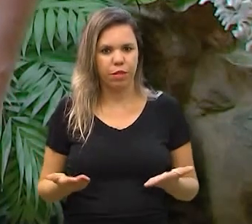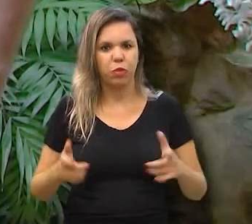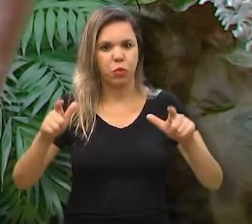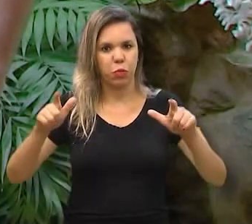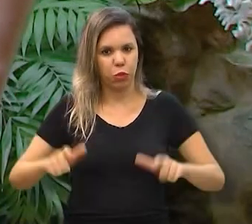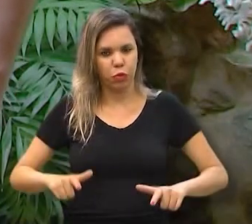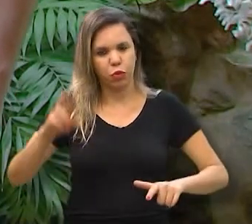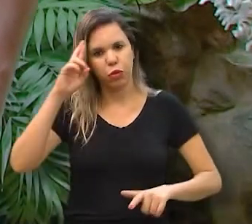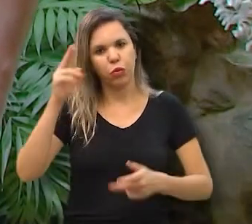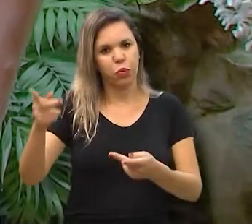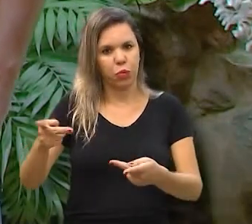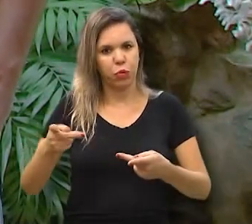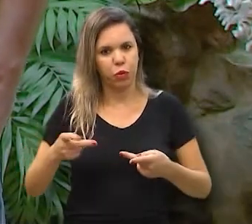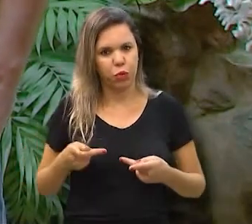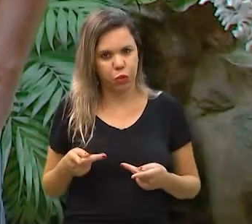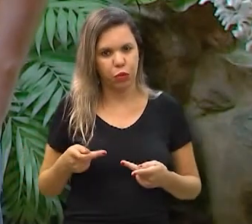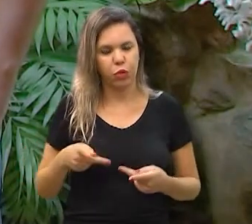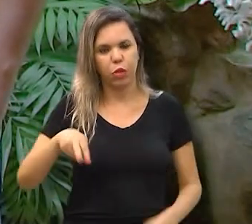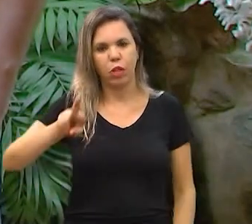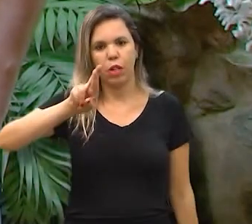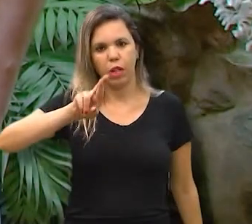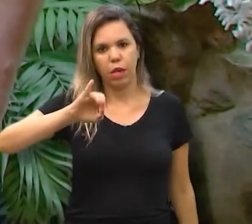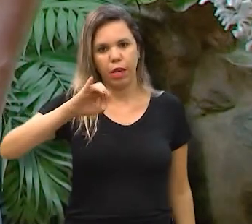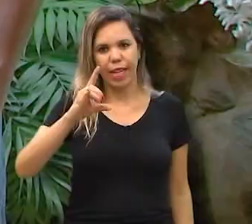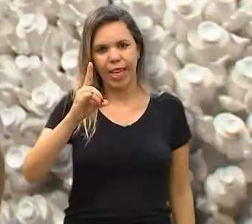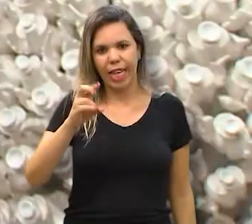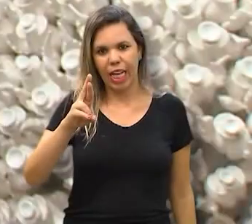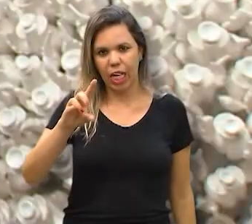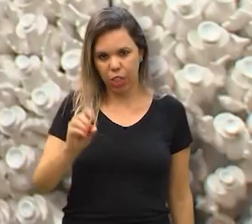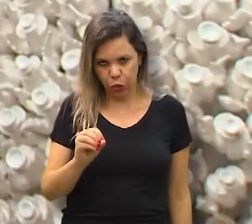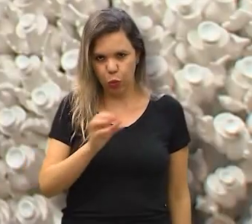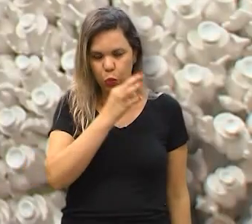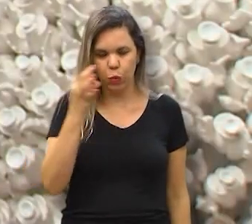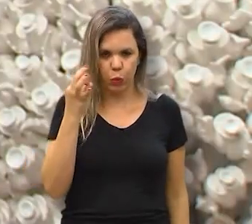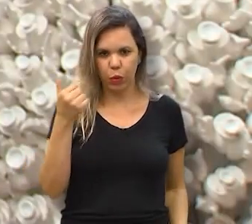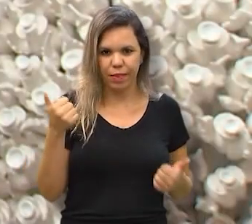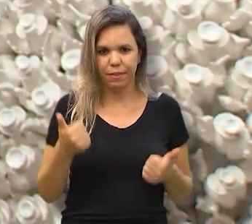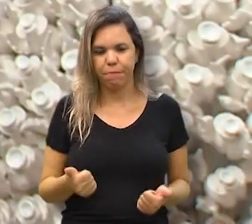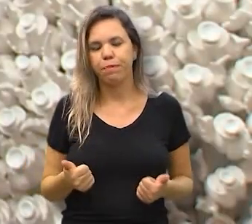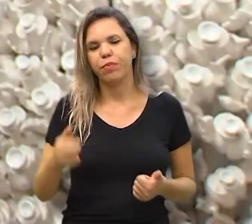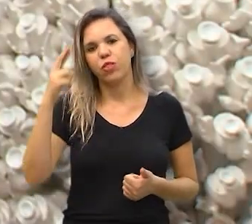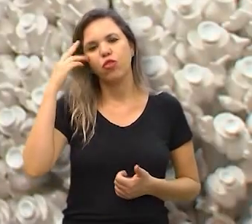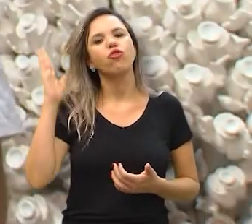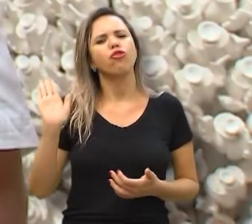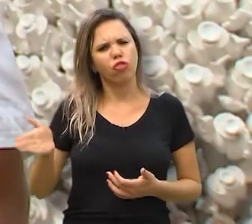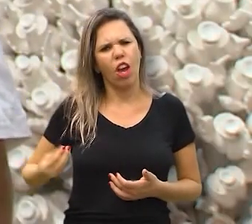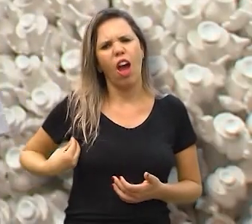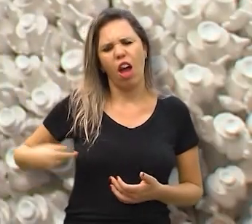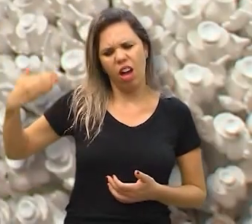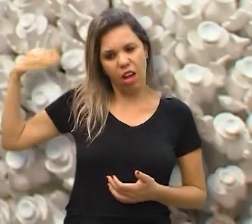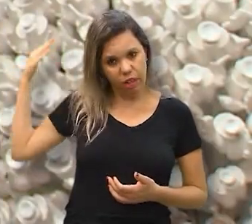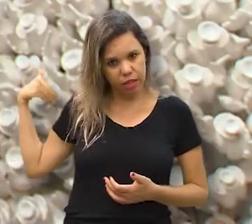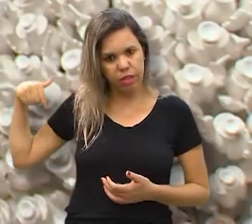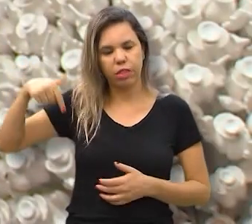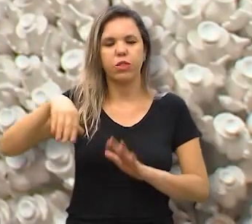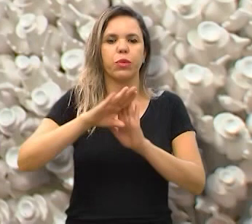estamos aqui no espaço do nosso convidado, que é o chefe Ricardo. Tudo bem, chefe? Tudo ótimo, e você? Tudo jóia. O chefe que já esteve